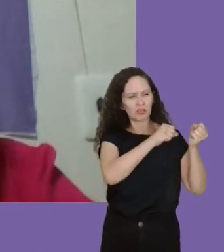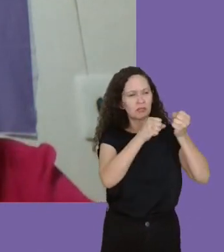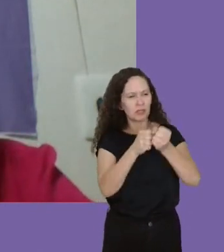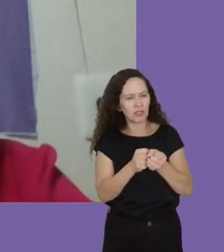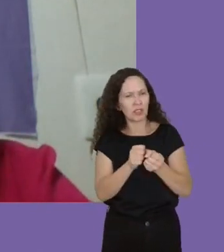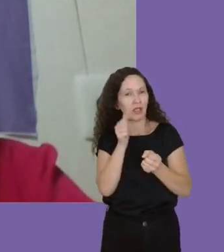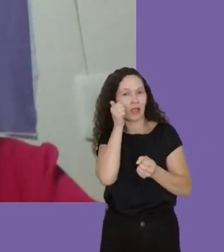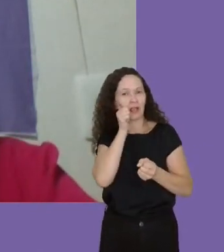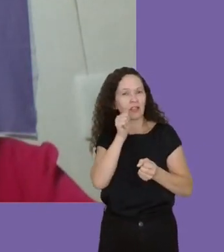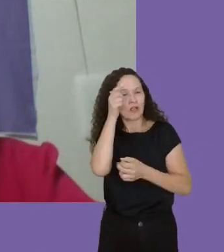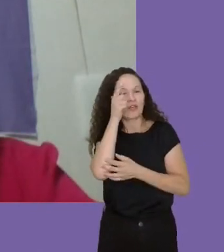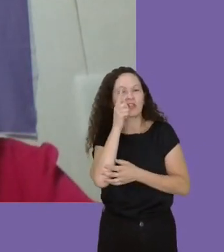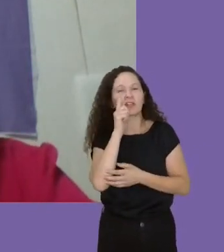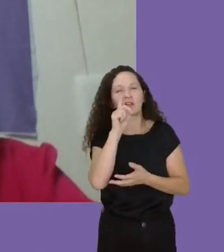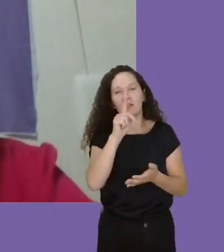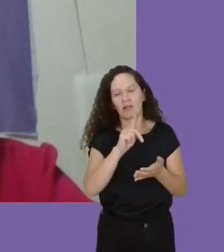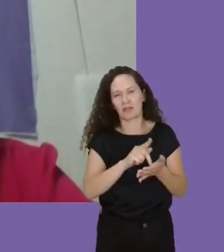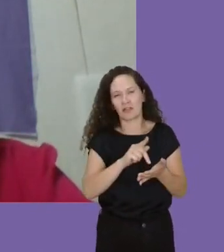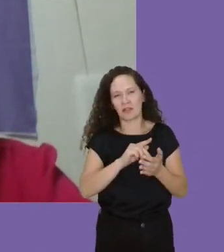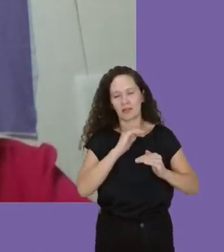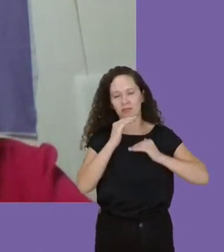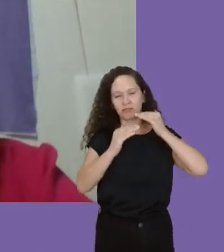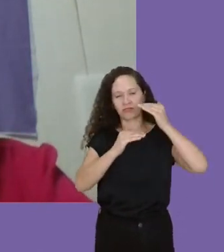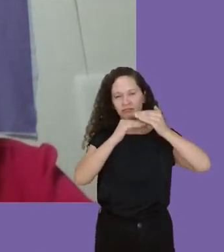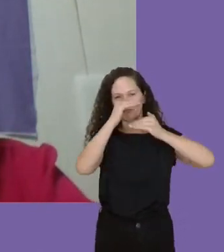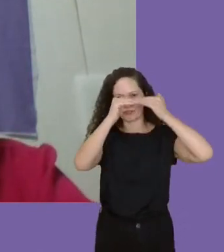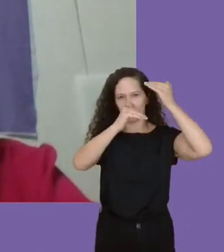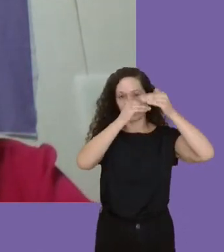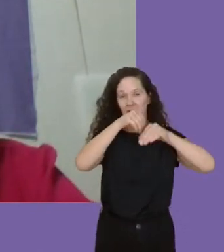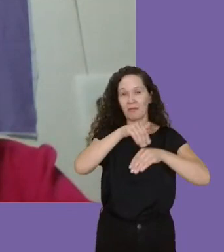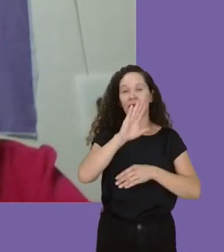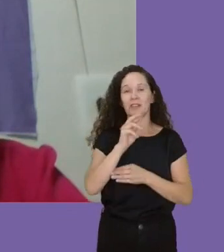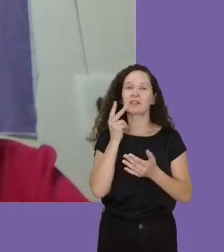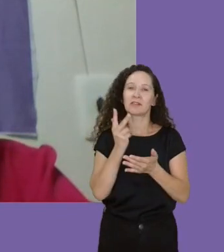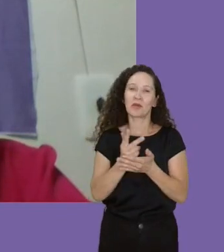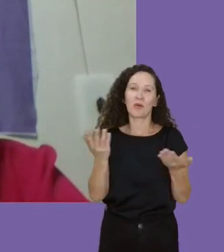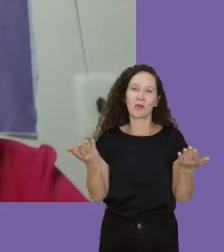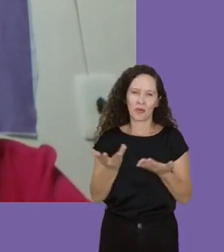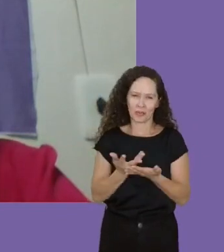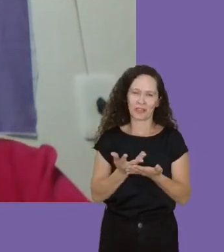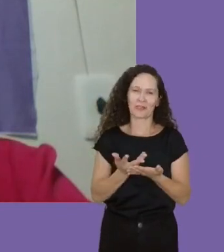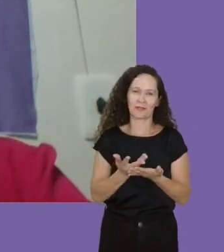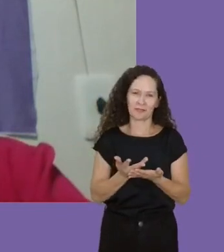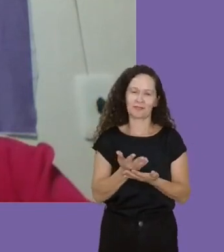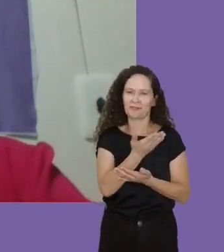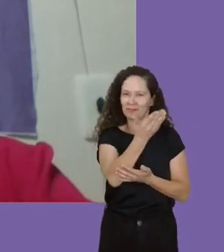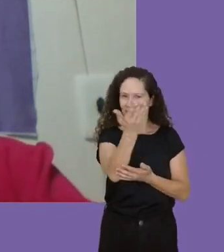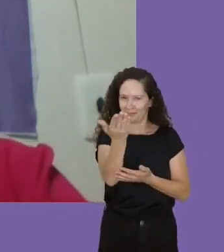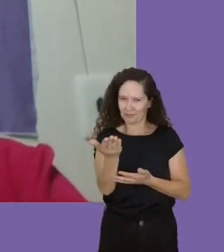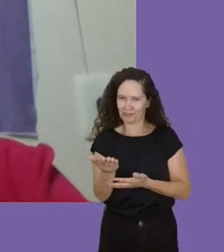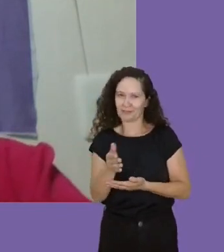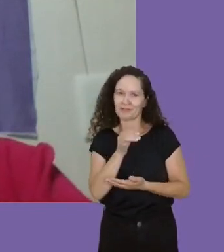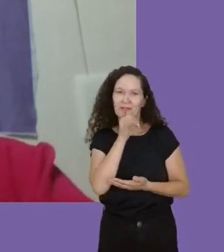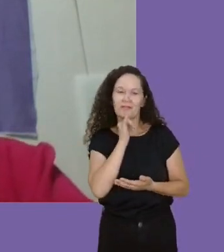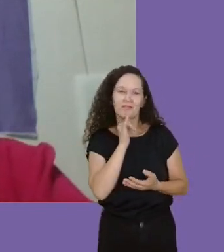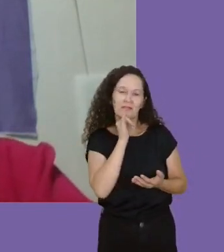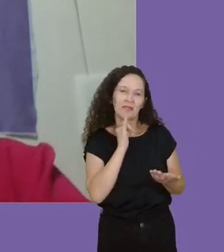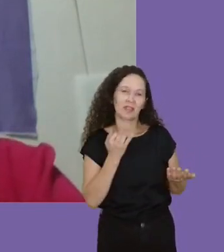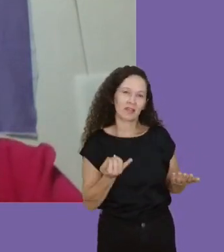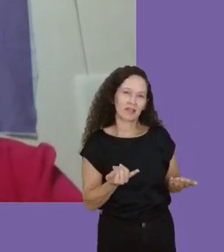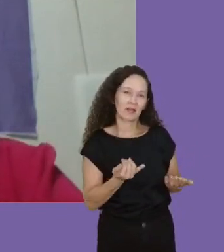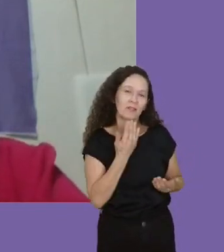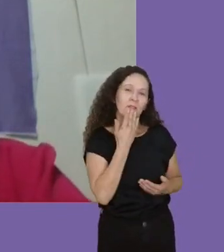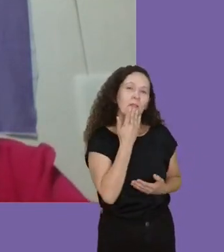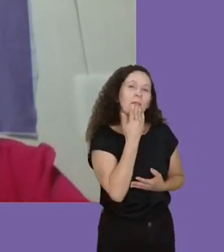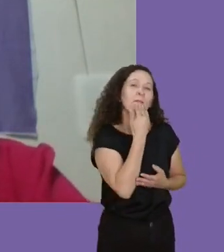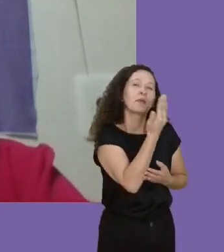gente consiga avançar mais, né? Mesmo porque hoje, quando você vai entrar com um